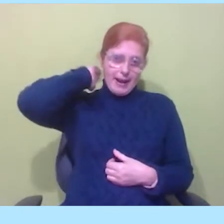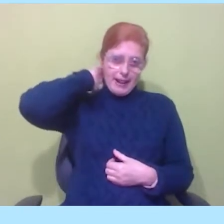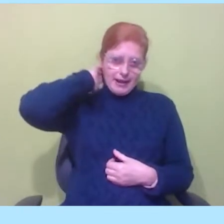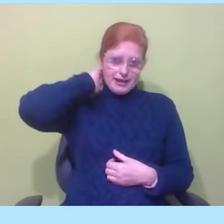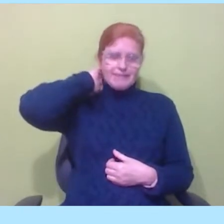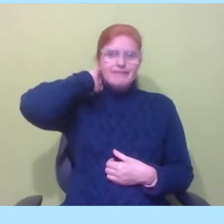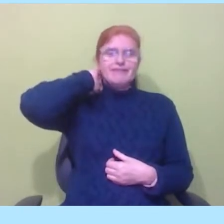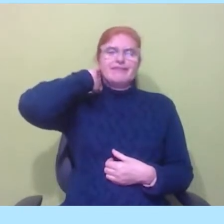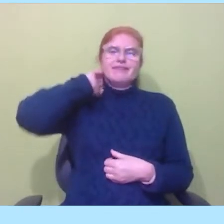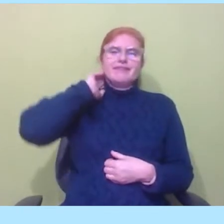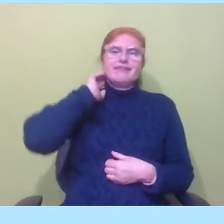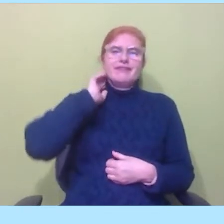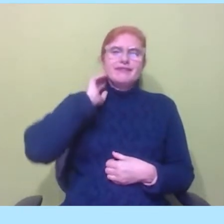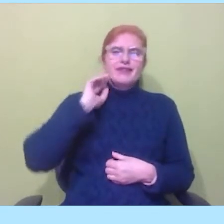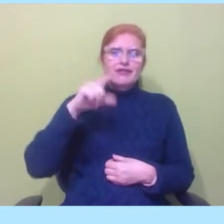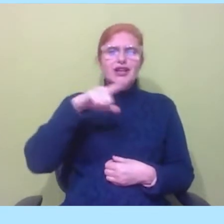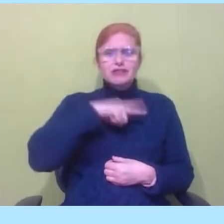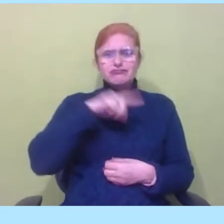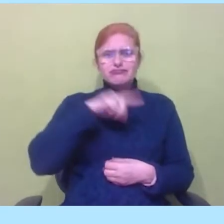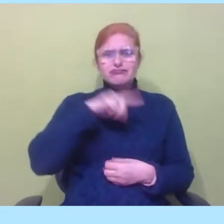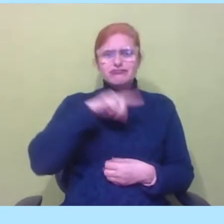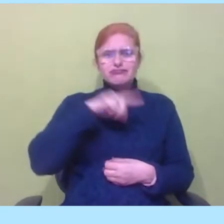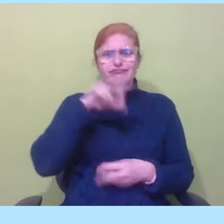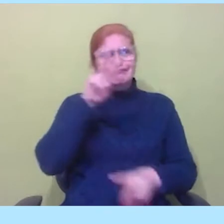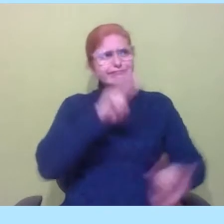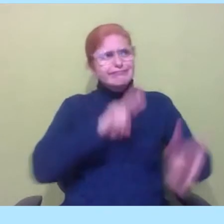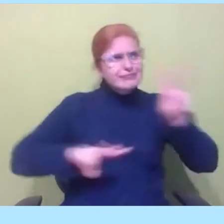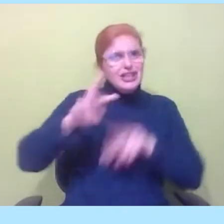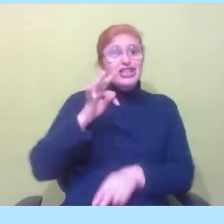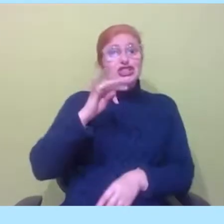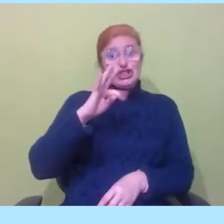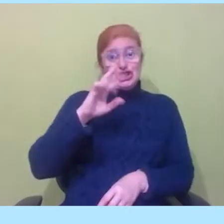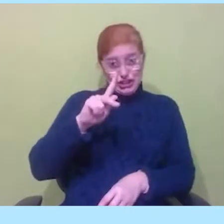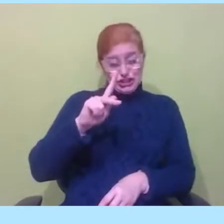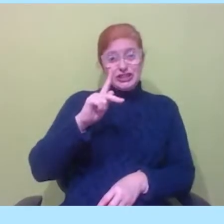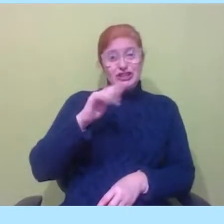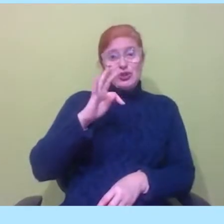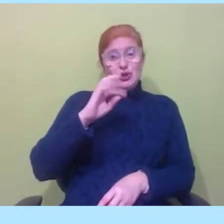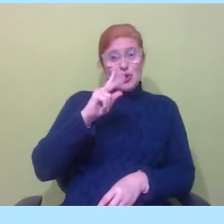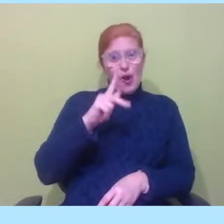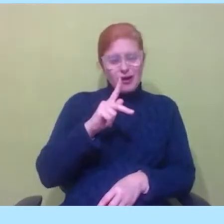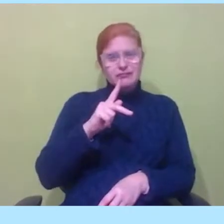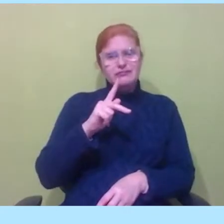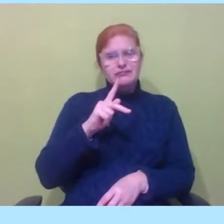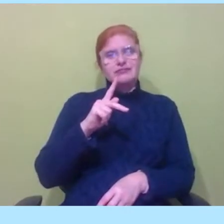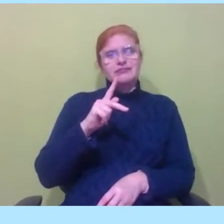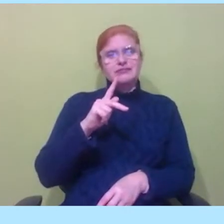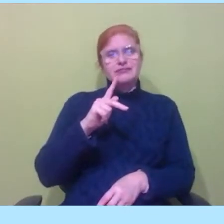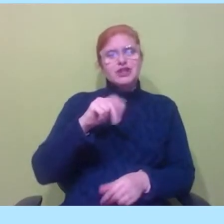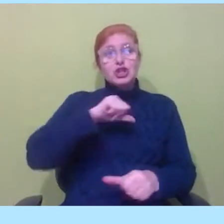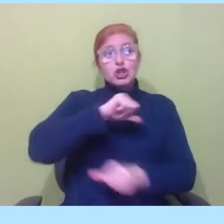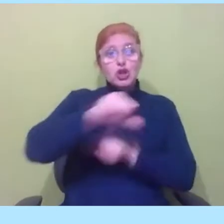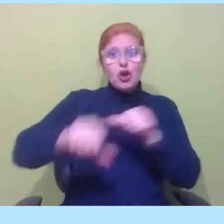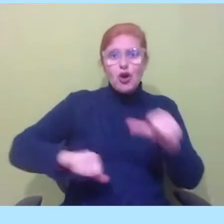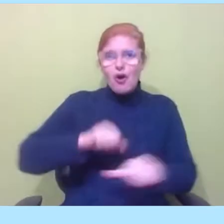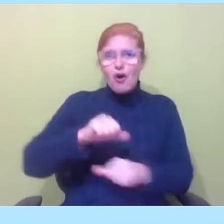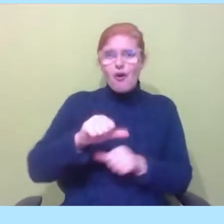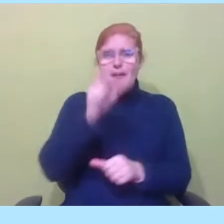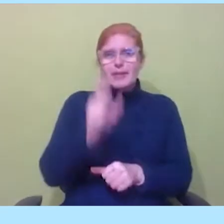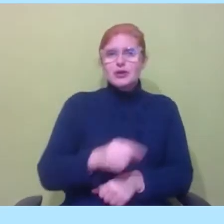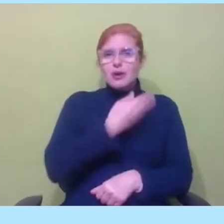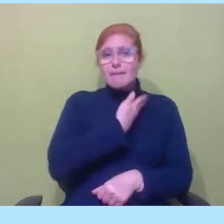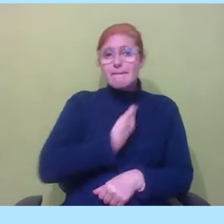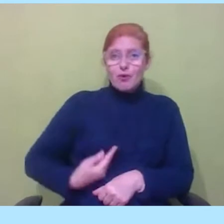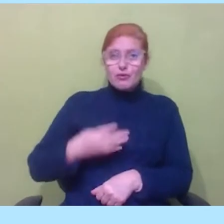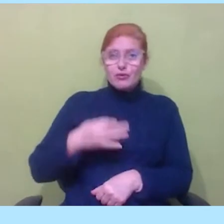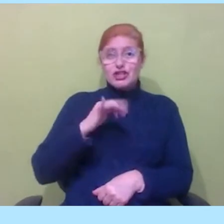TikTok. Eu não vou dizer o nome dela, mas ela virou uma pessoa pública no TikTok, ensinando a